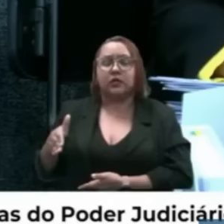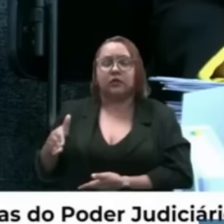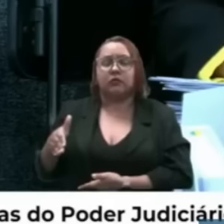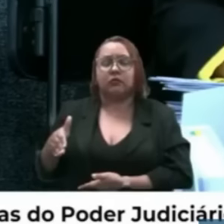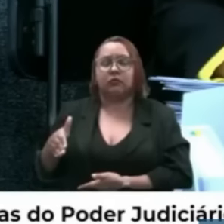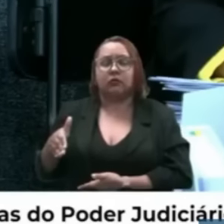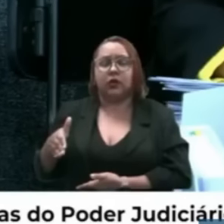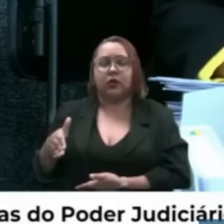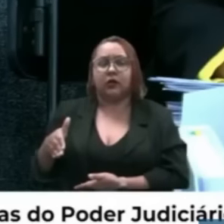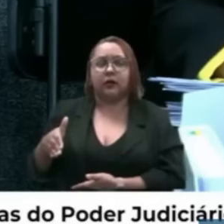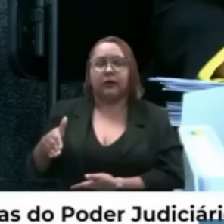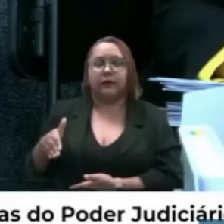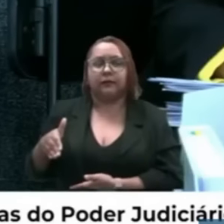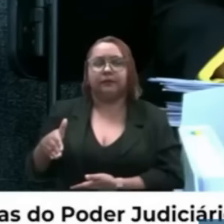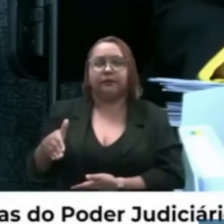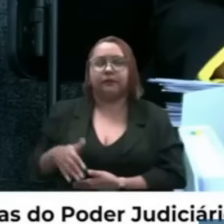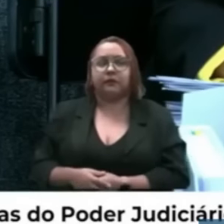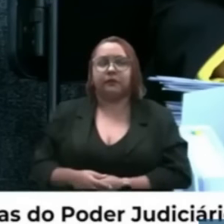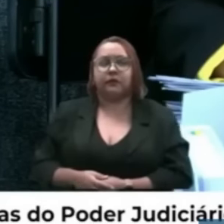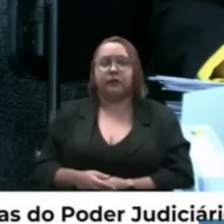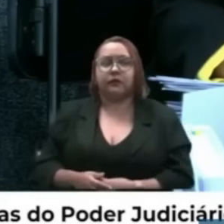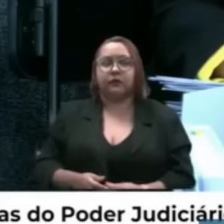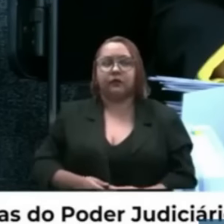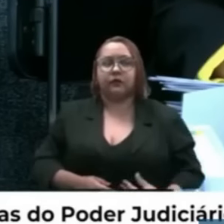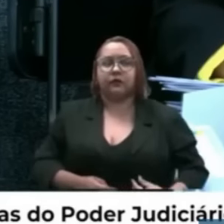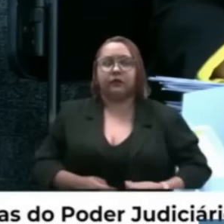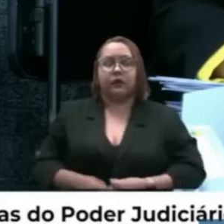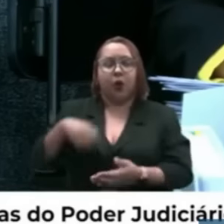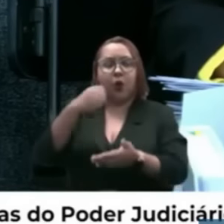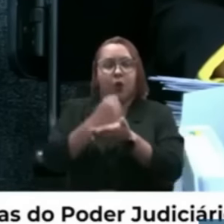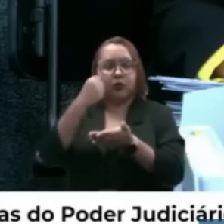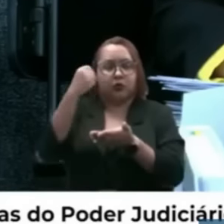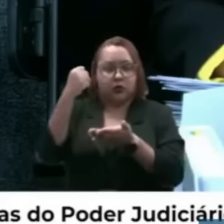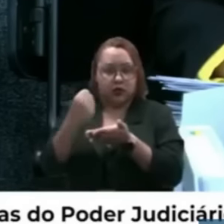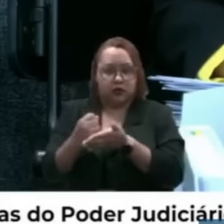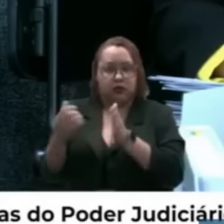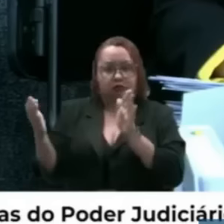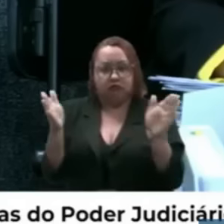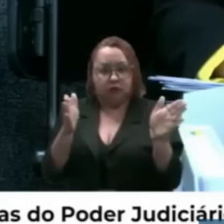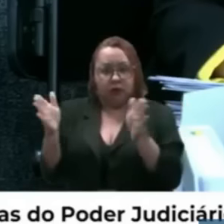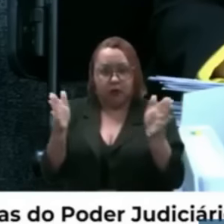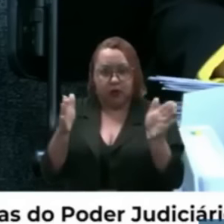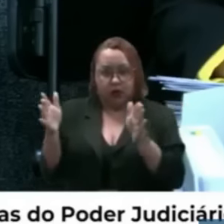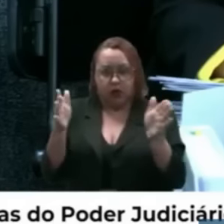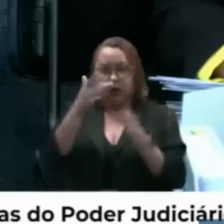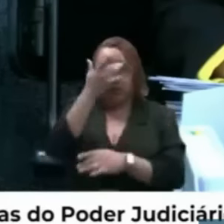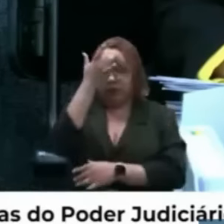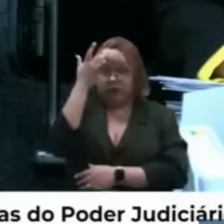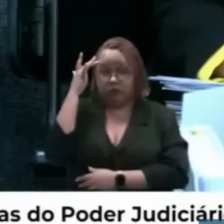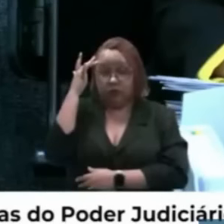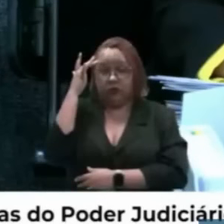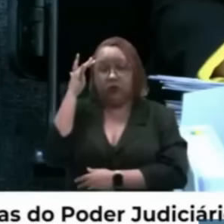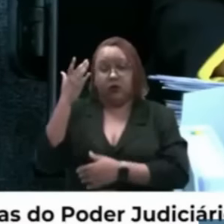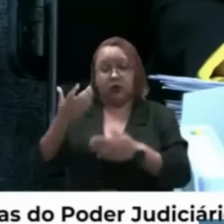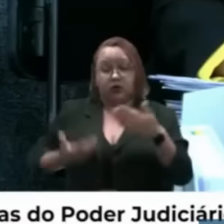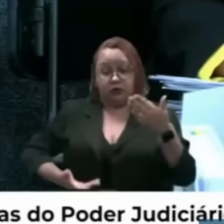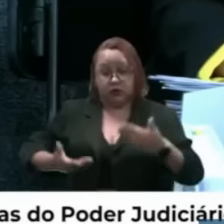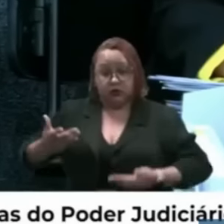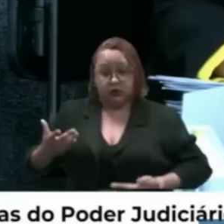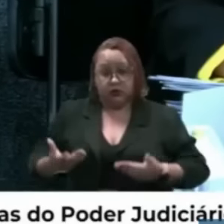para a imediata recontratação temporária de pessoal para prestação de